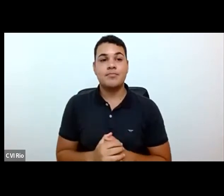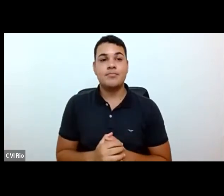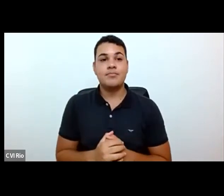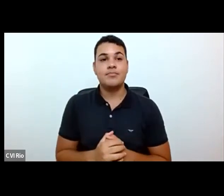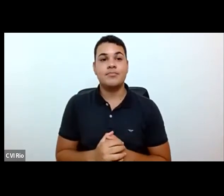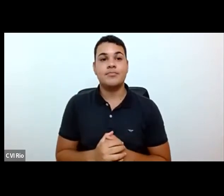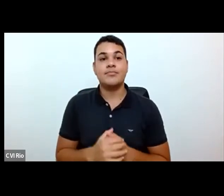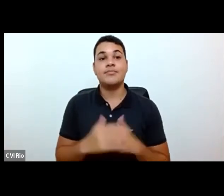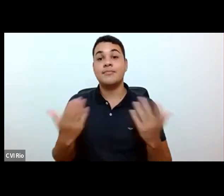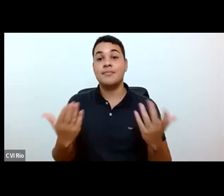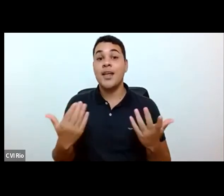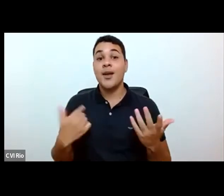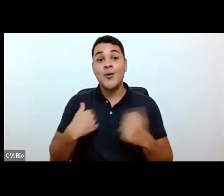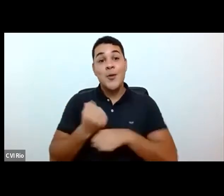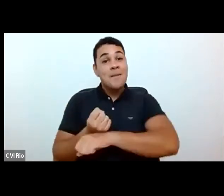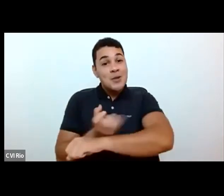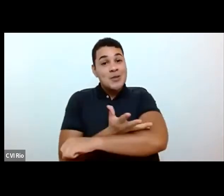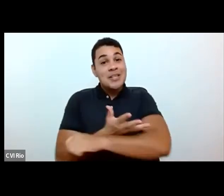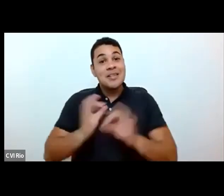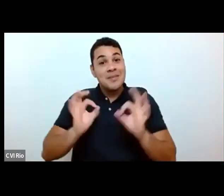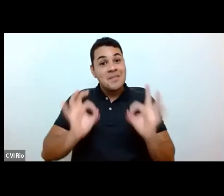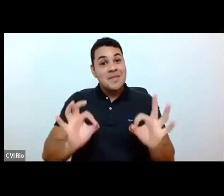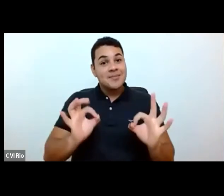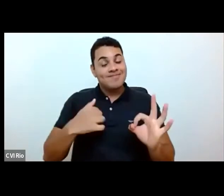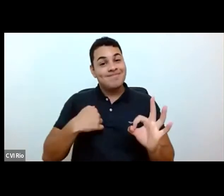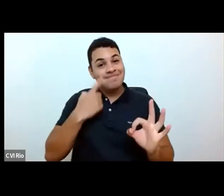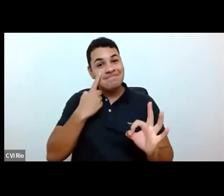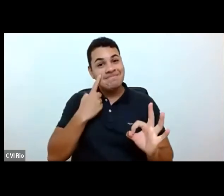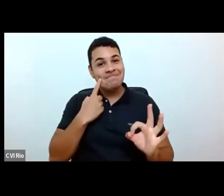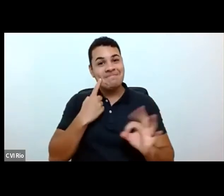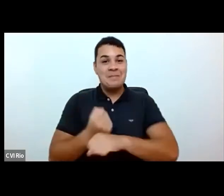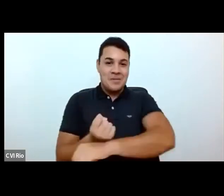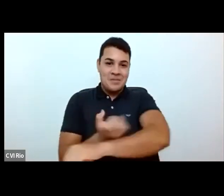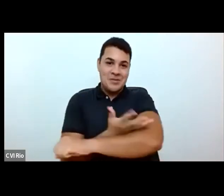Gente, estou muito emocionada, juro, assim, estou muito emocionada, real.